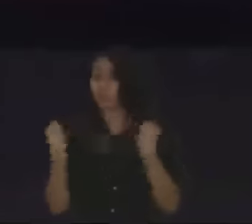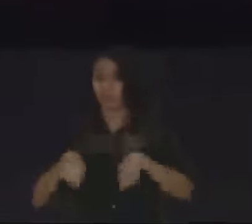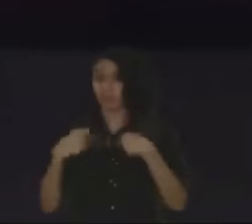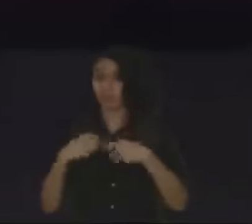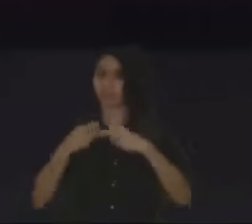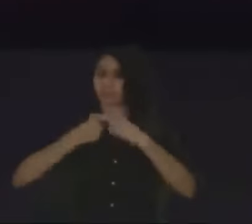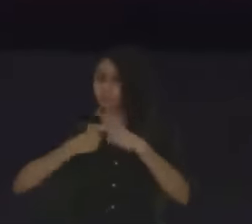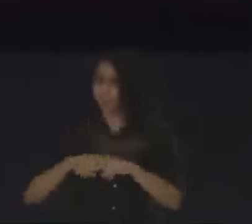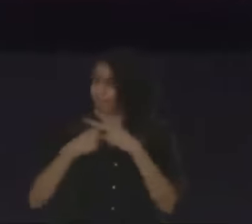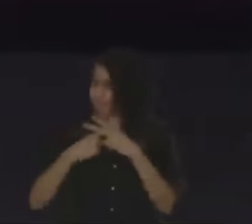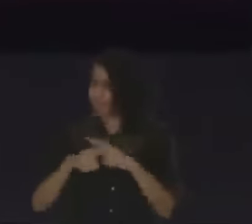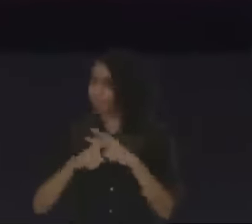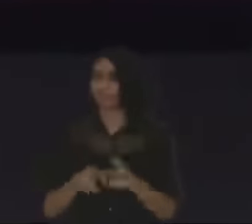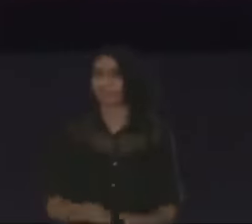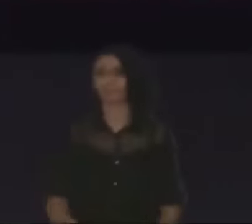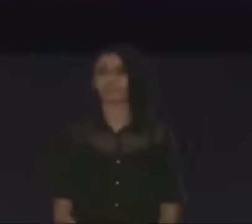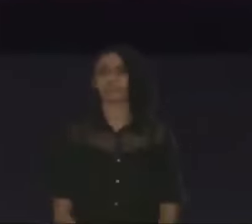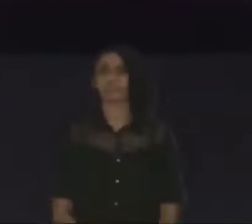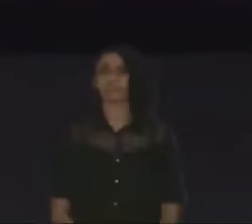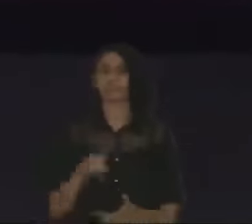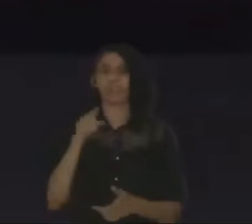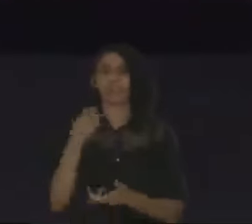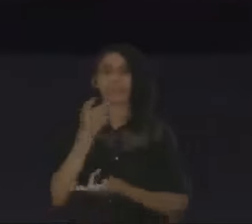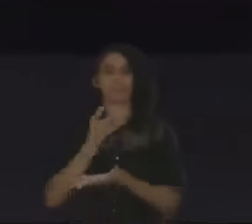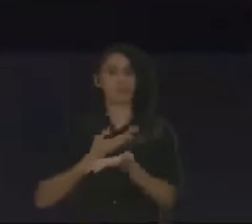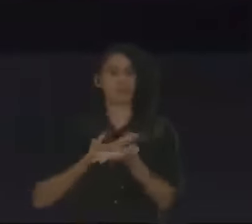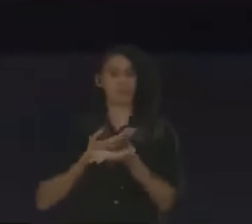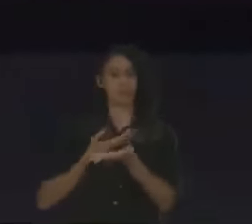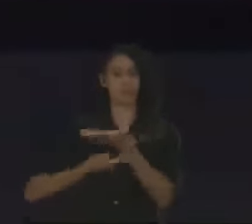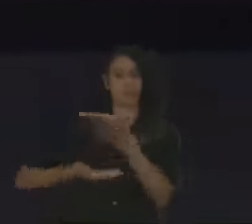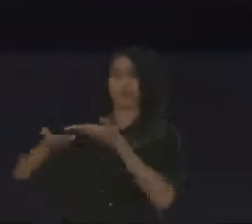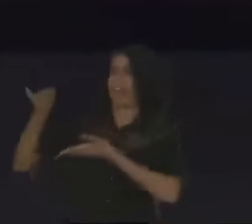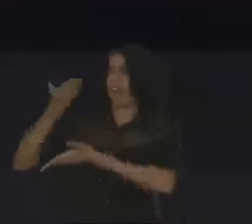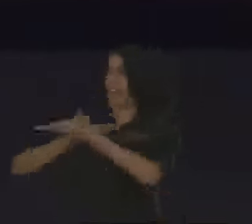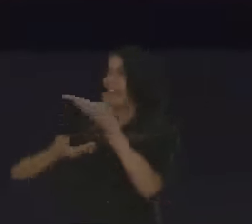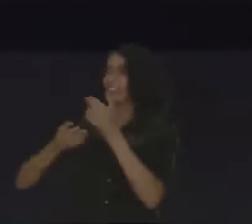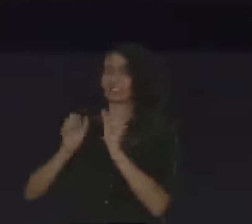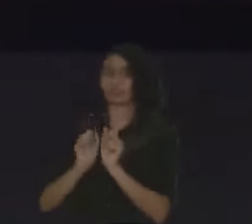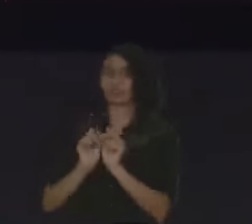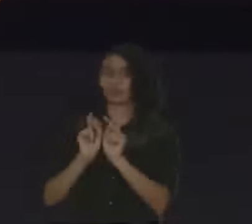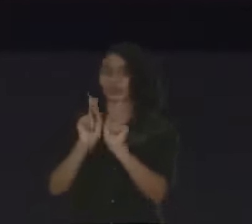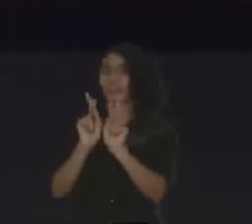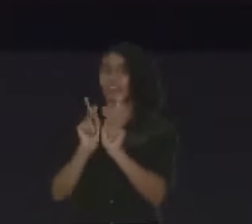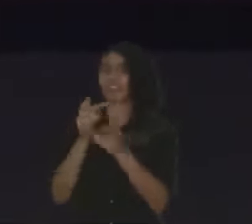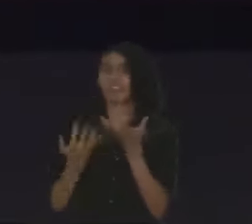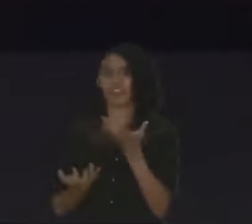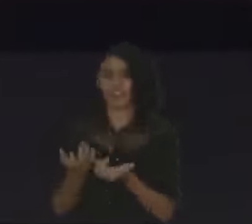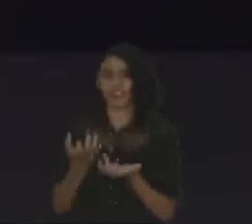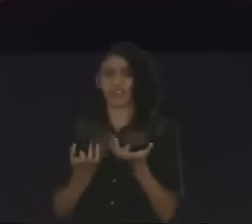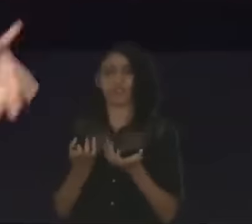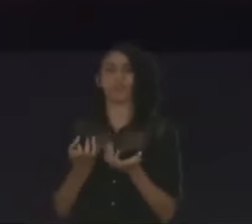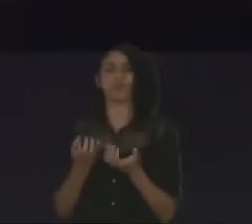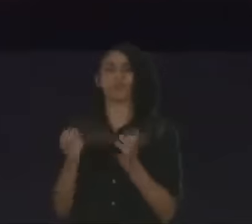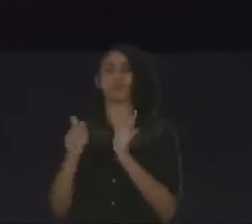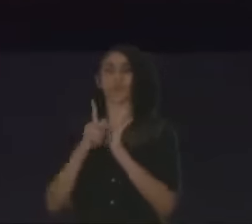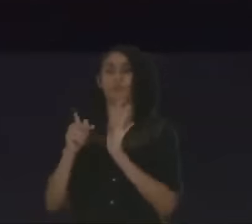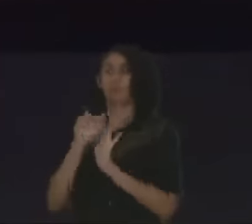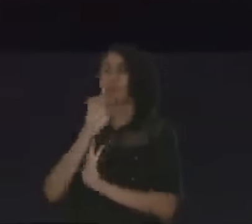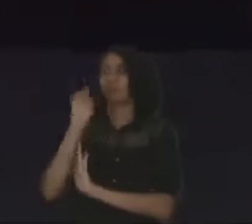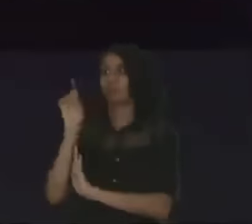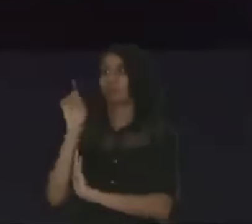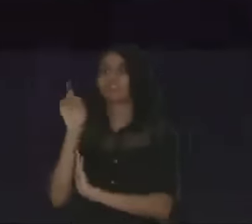conserto é um fogo que se junta a outro pronto é um foco que dá certo é um fogo que dá resultado